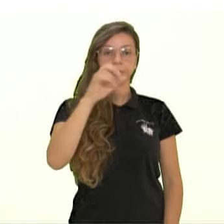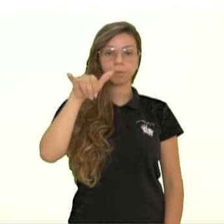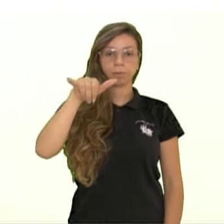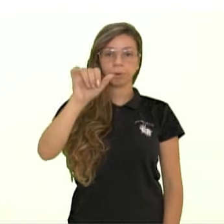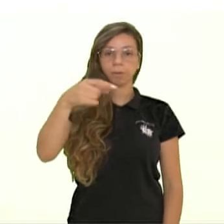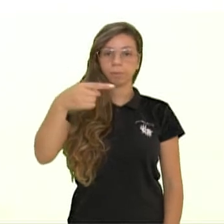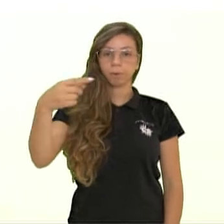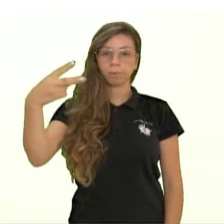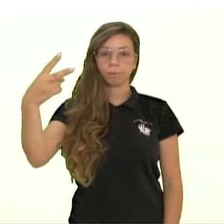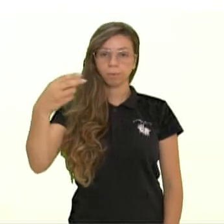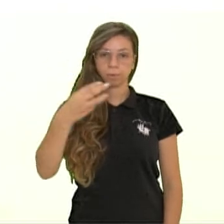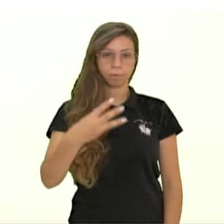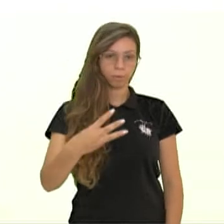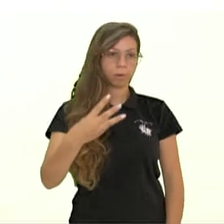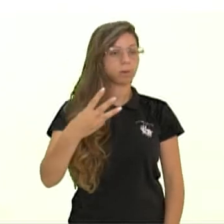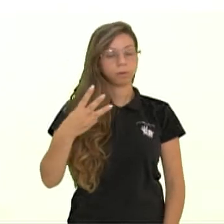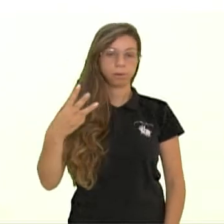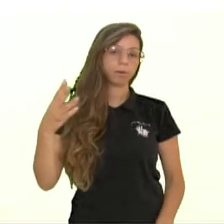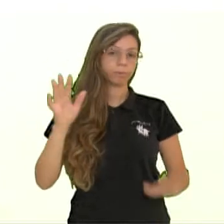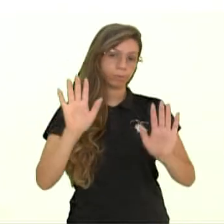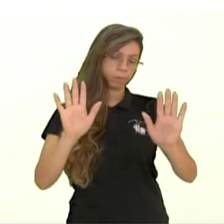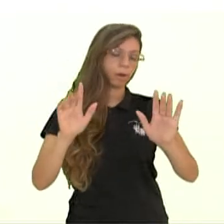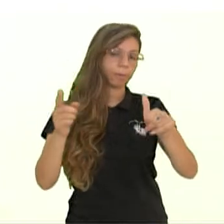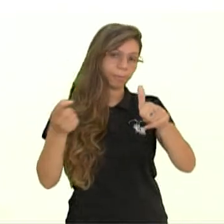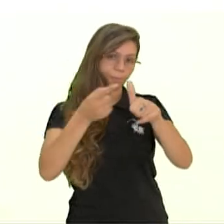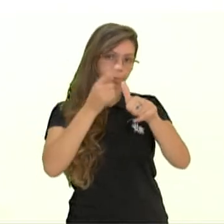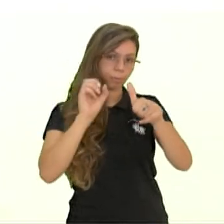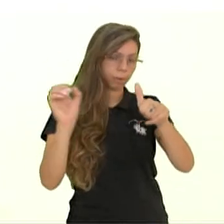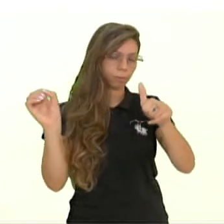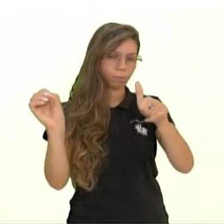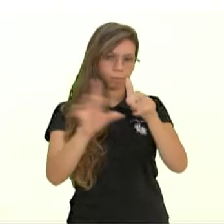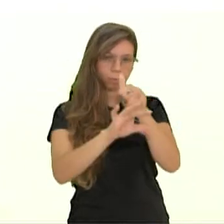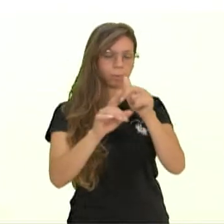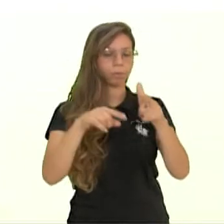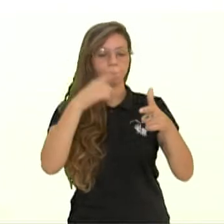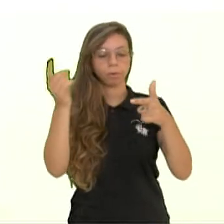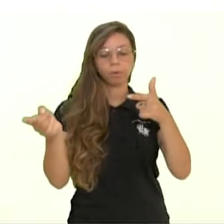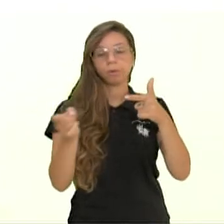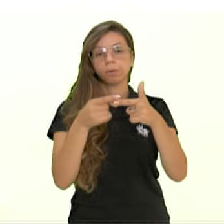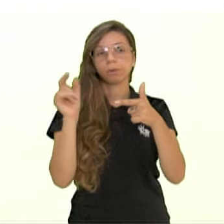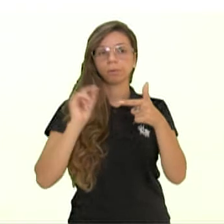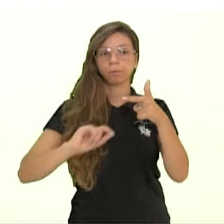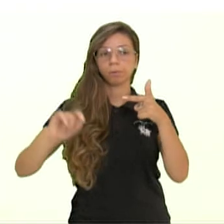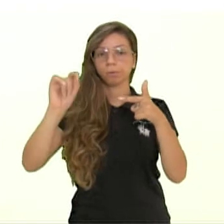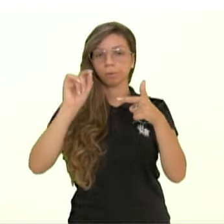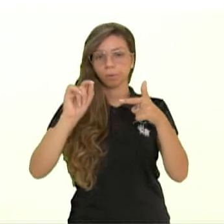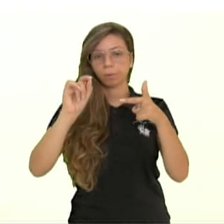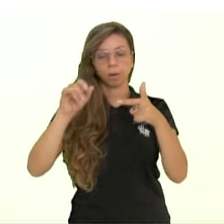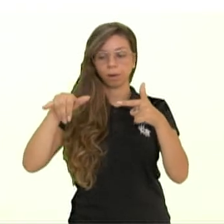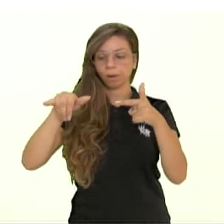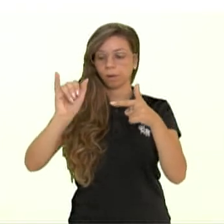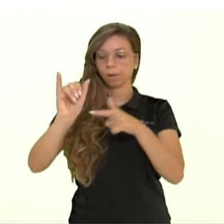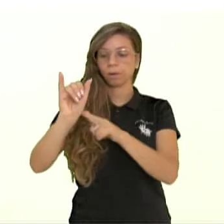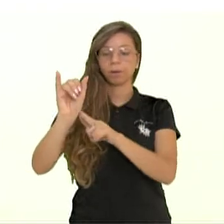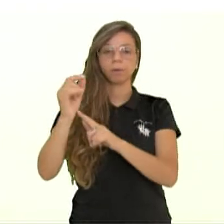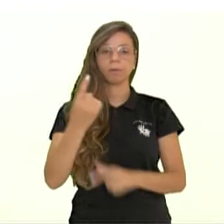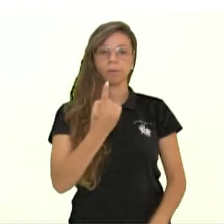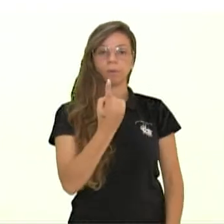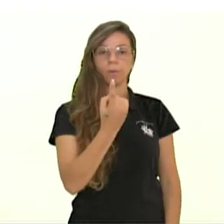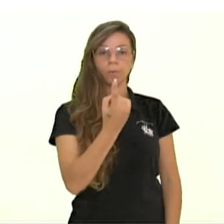o primeiro passo está resolvido, está aqui. O segundo passo agora é trocar, é isolar o y em função